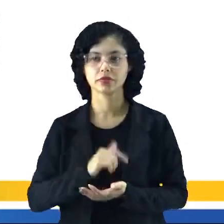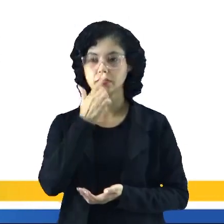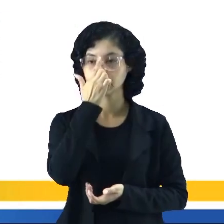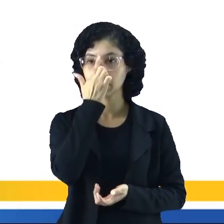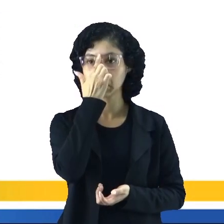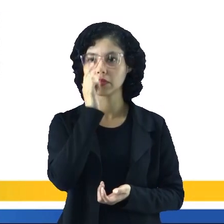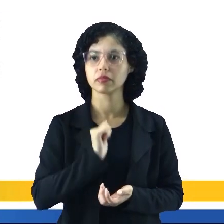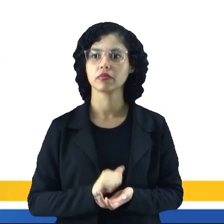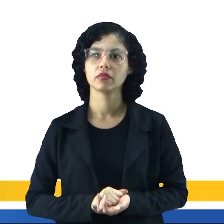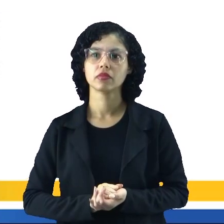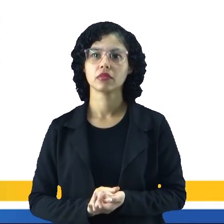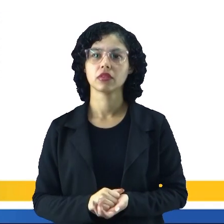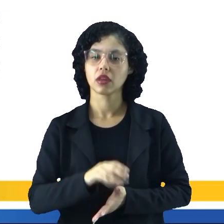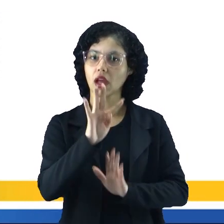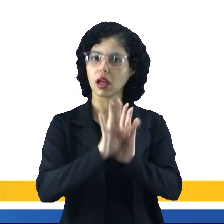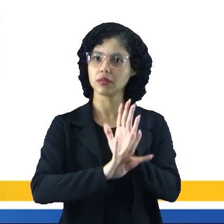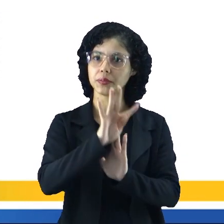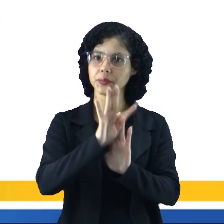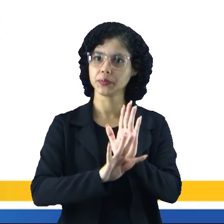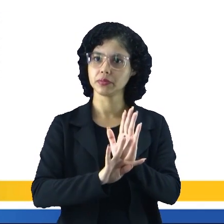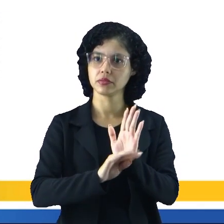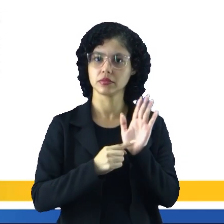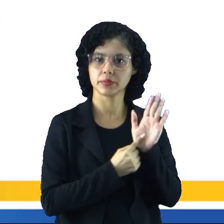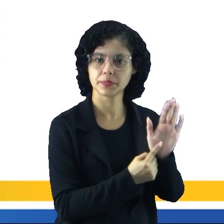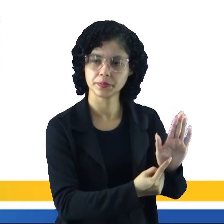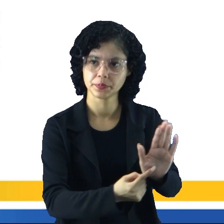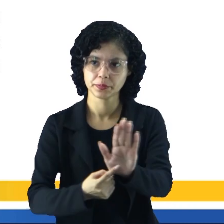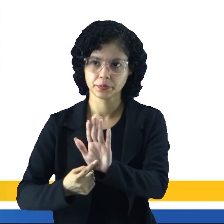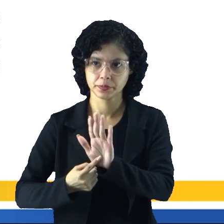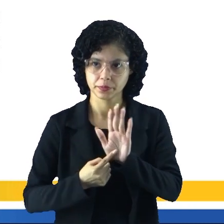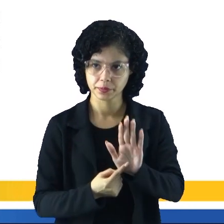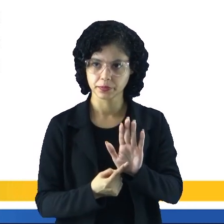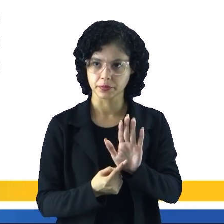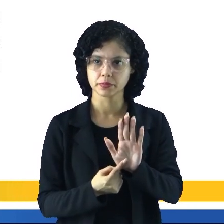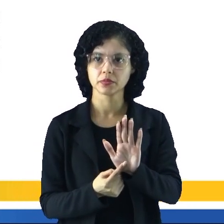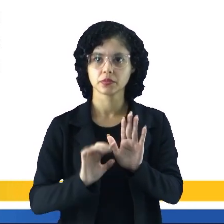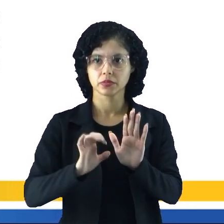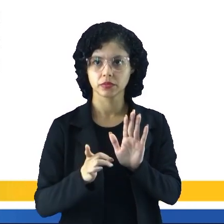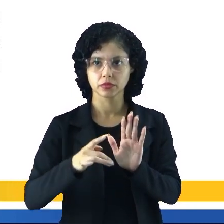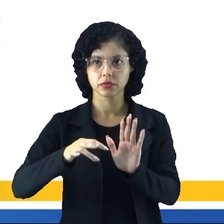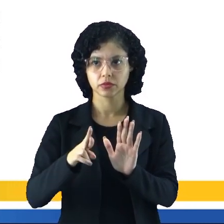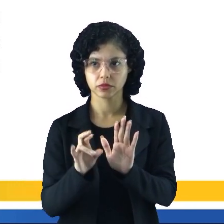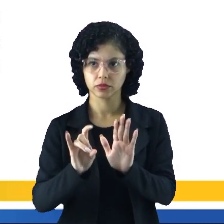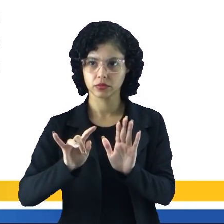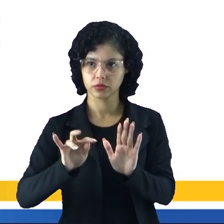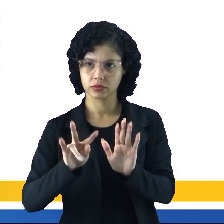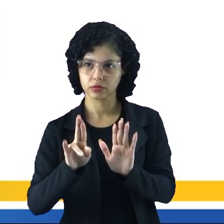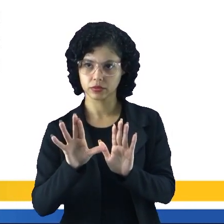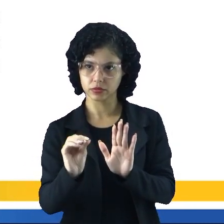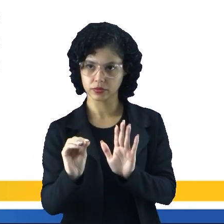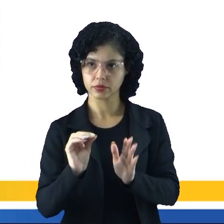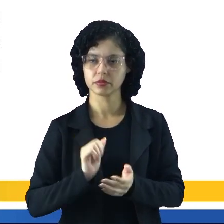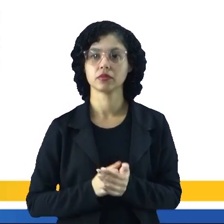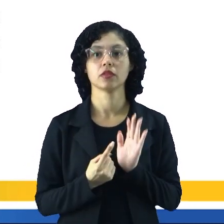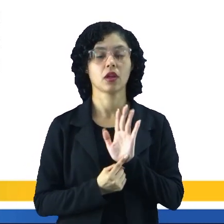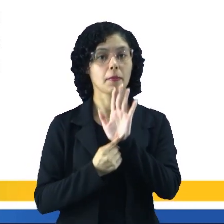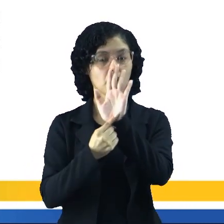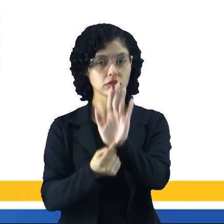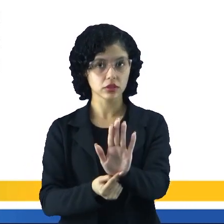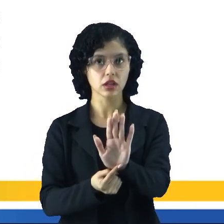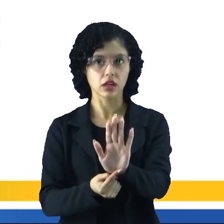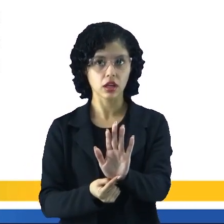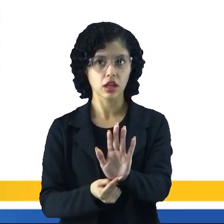ver aqui o próximo é o texto expositivo o texto expositivo ele é usado para expor